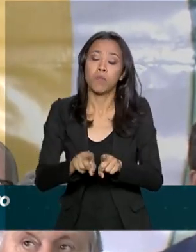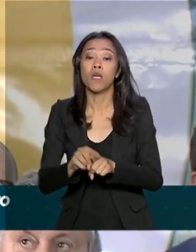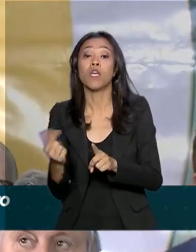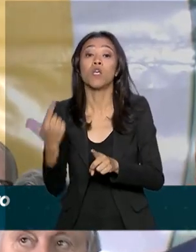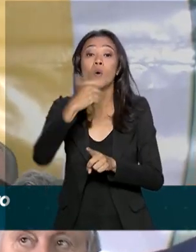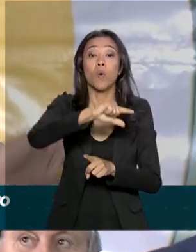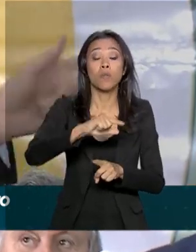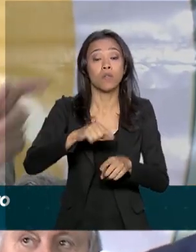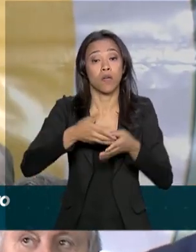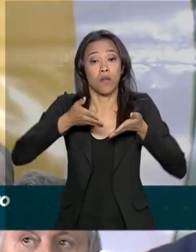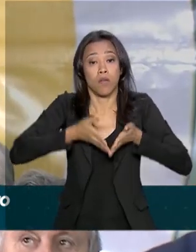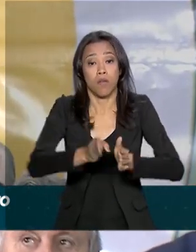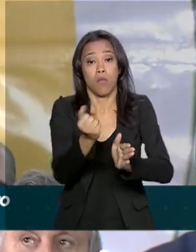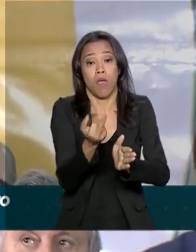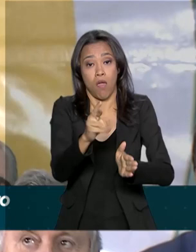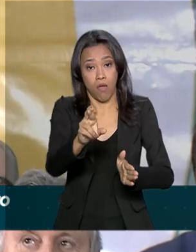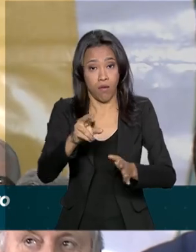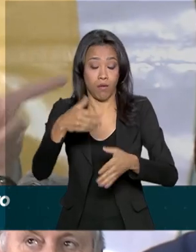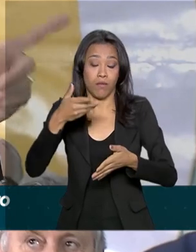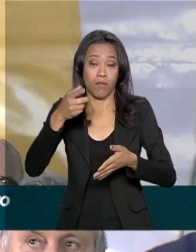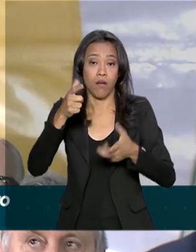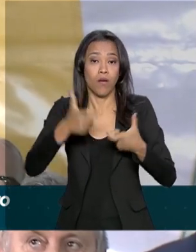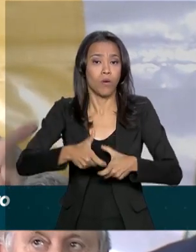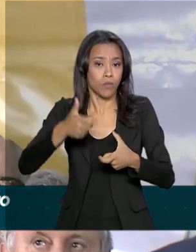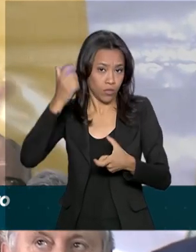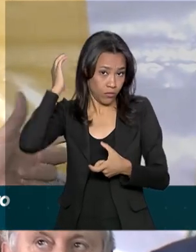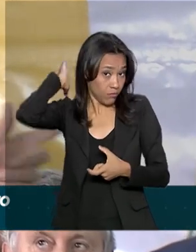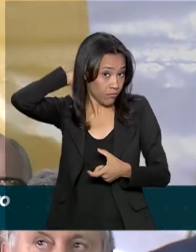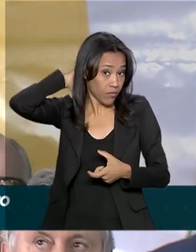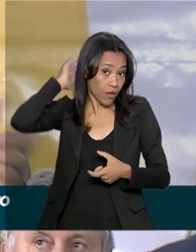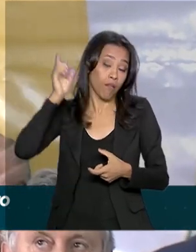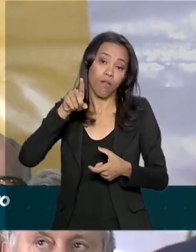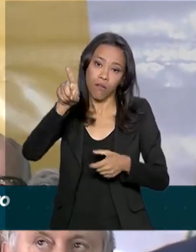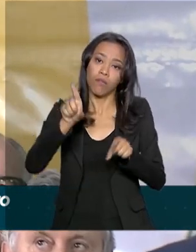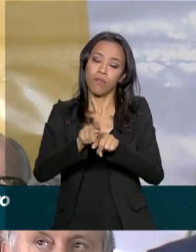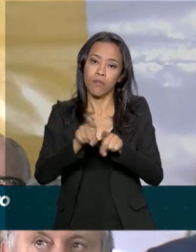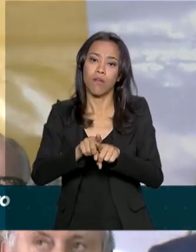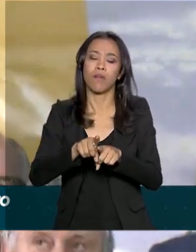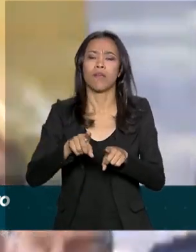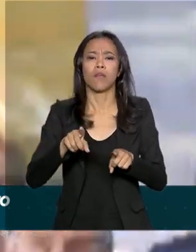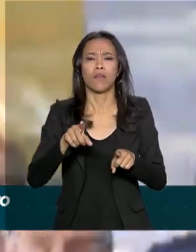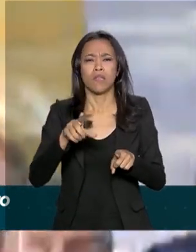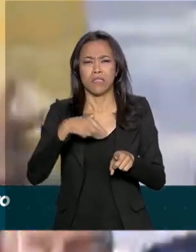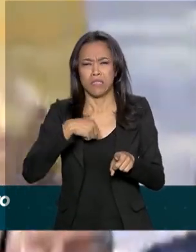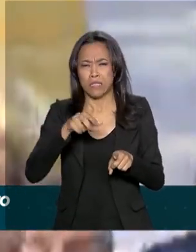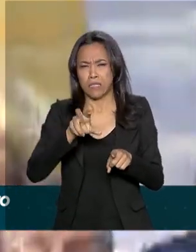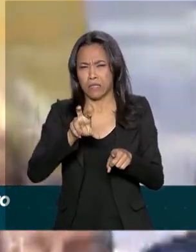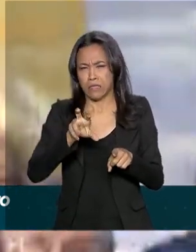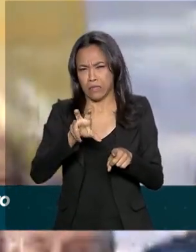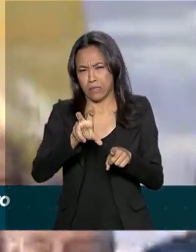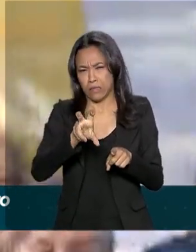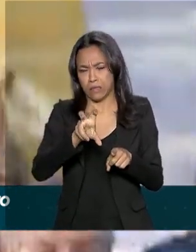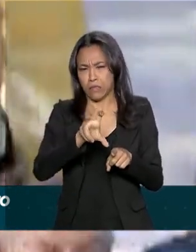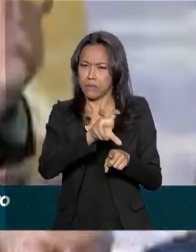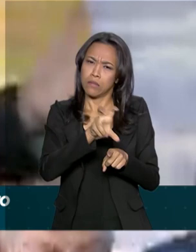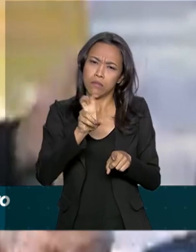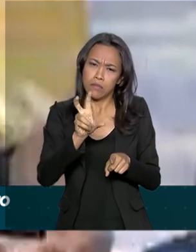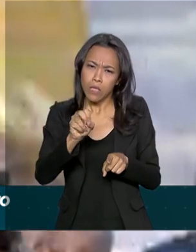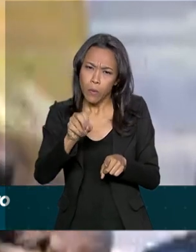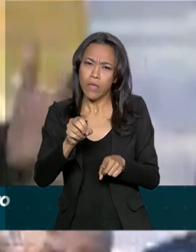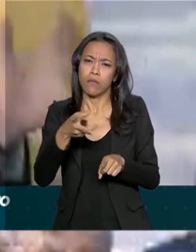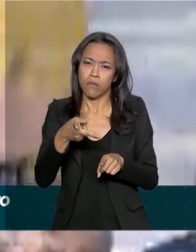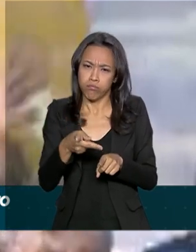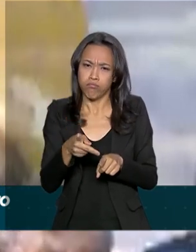Pará também. Brevemente estarei com o Tarcísio inaugurando esse pedaço de 50 e poucos quilômetros, que era de vital importância para